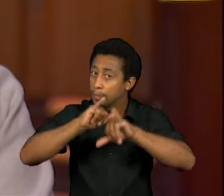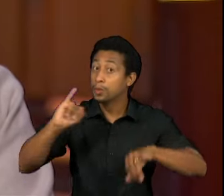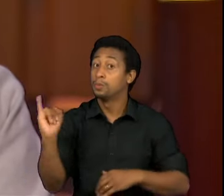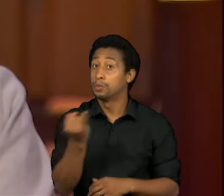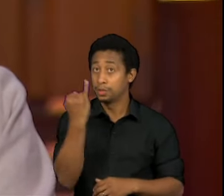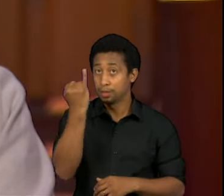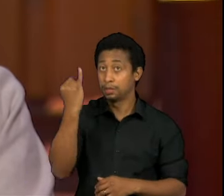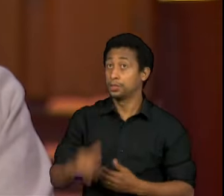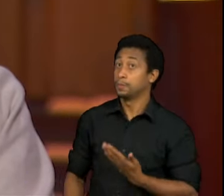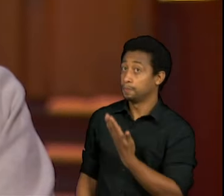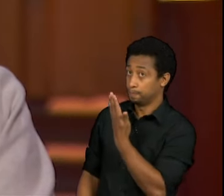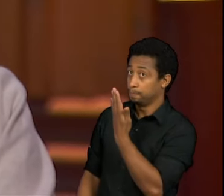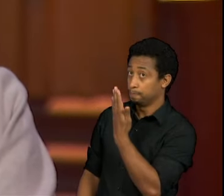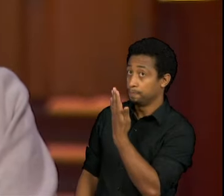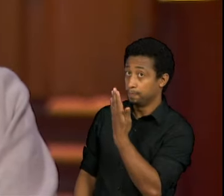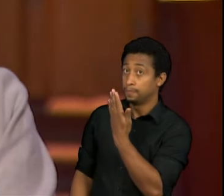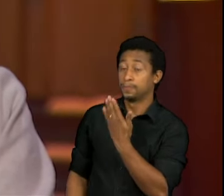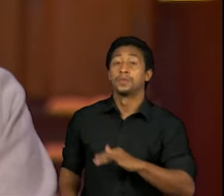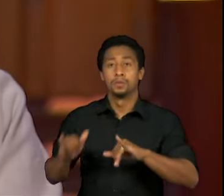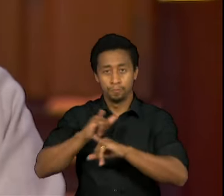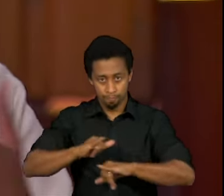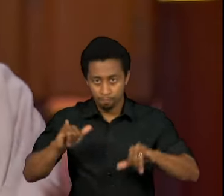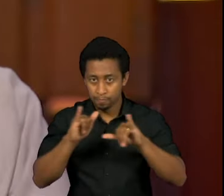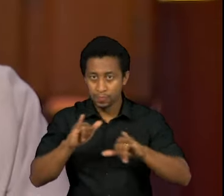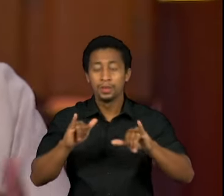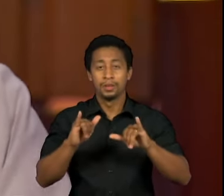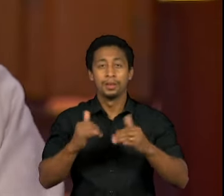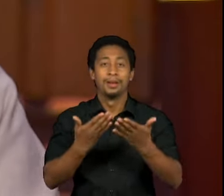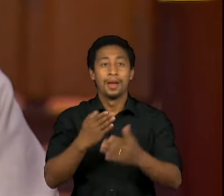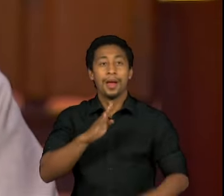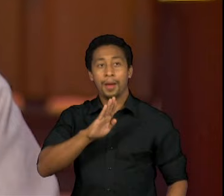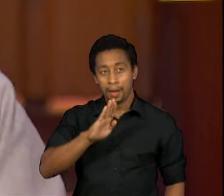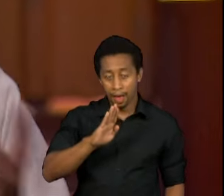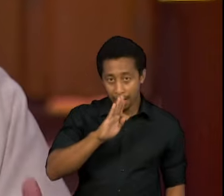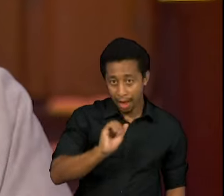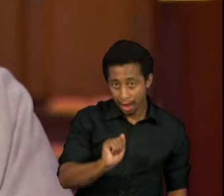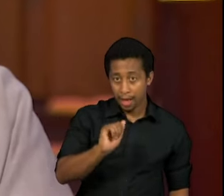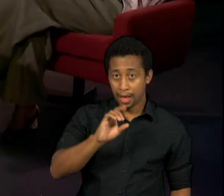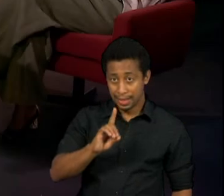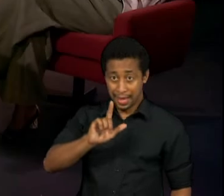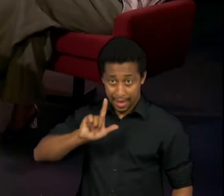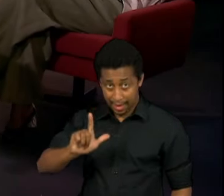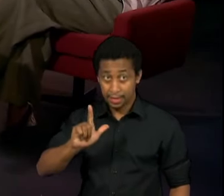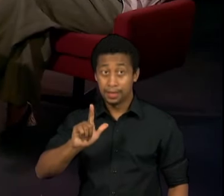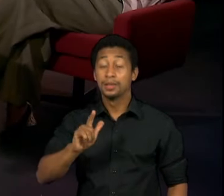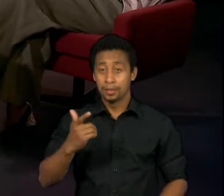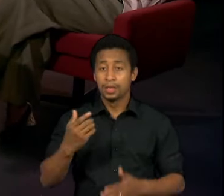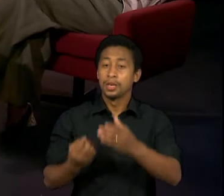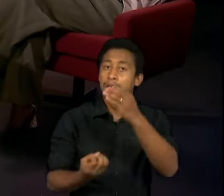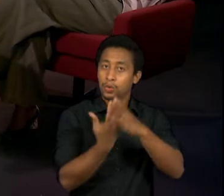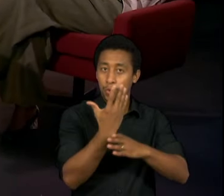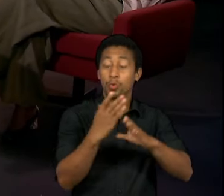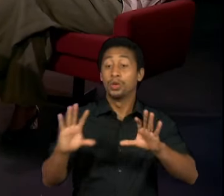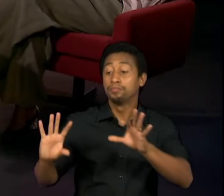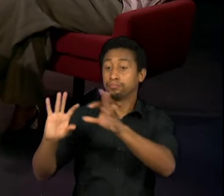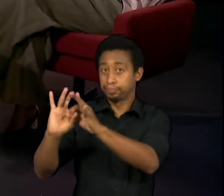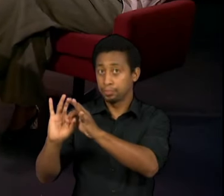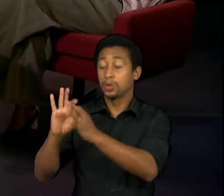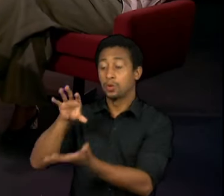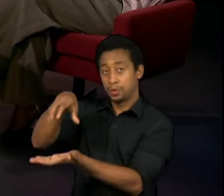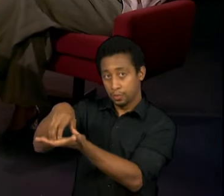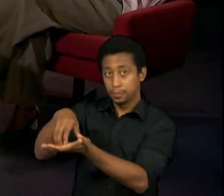foi pensada pela DL que a primeira organização Judaica junto com a primeira organização negra dos Estados